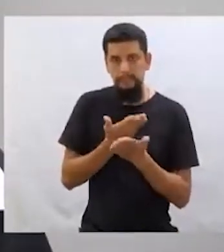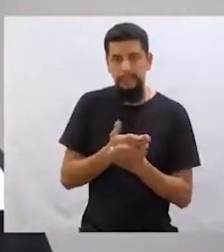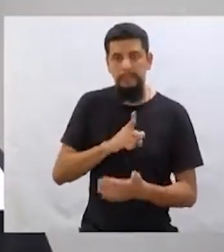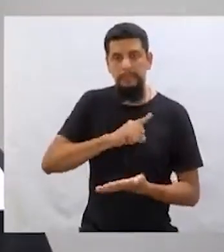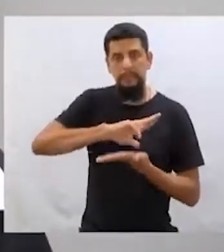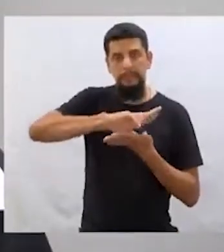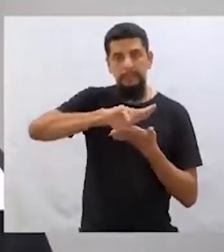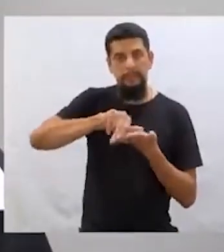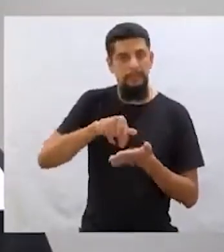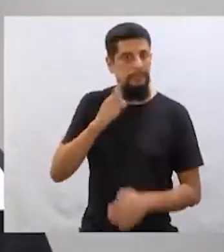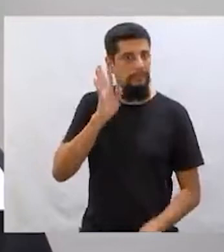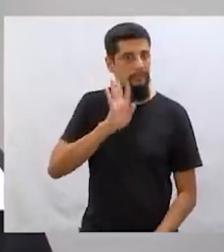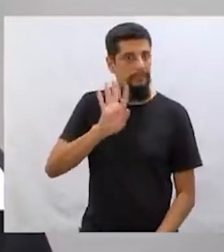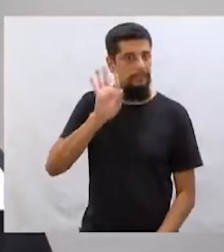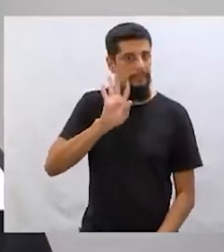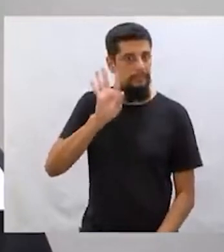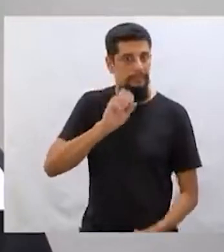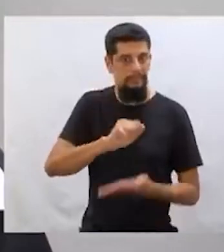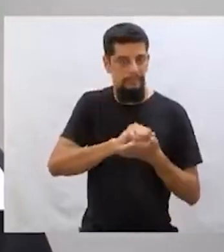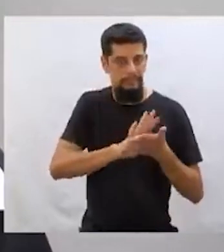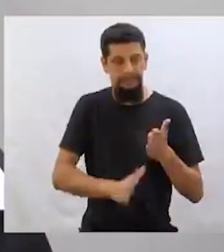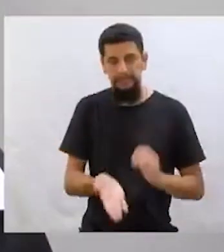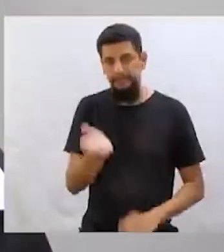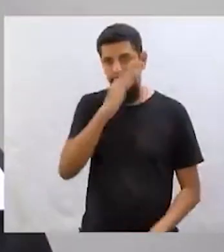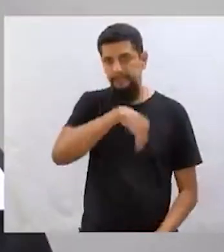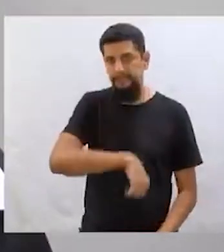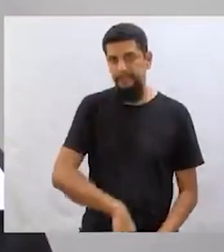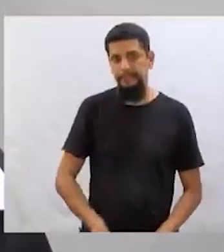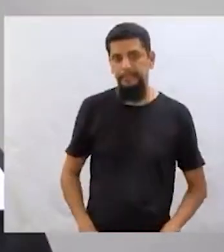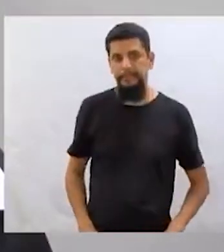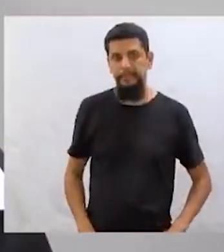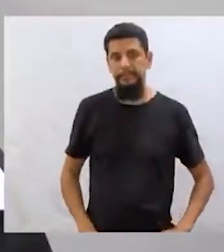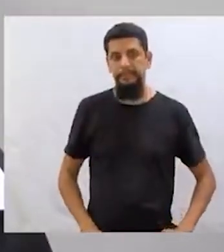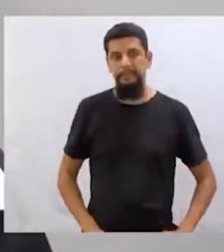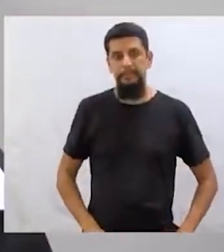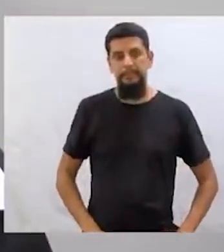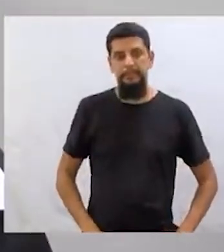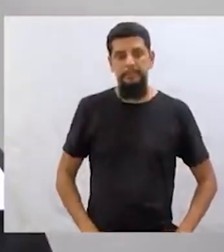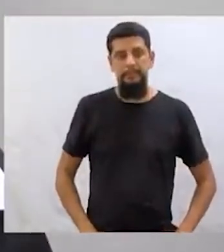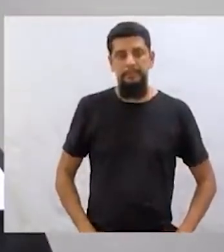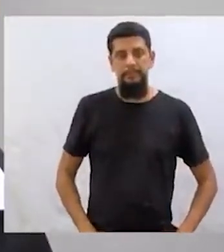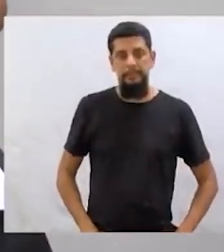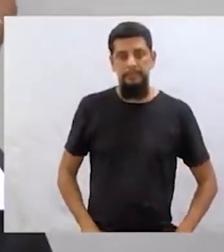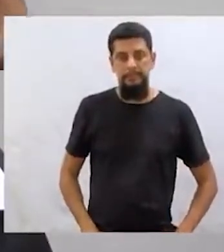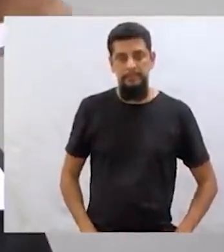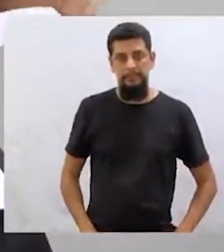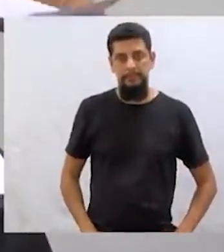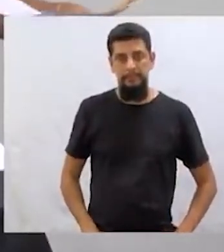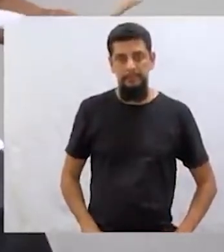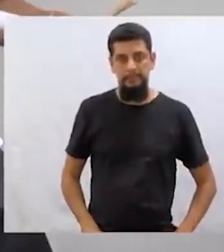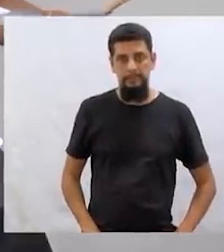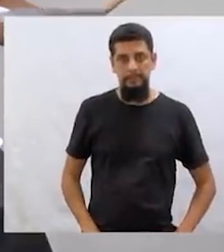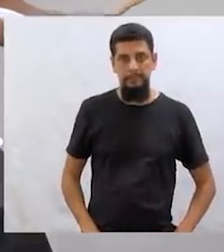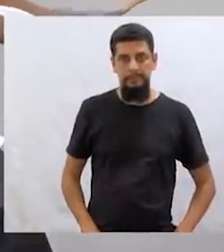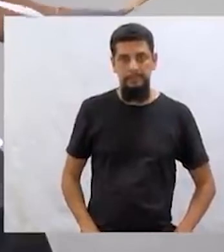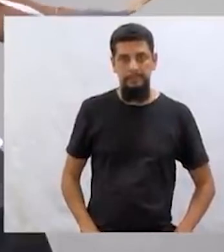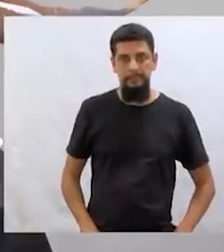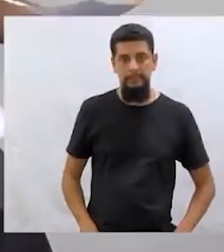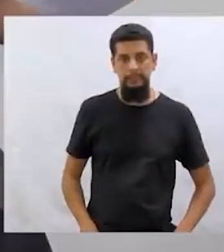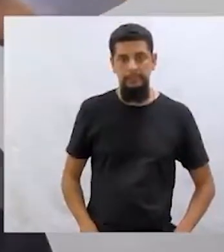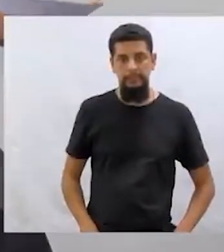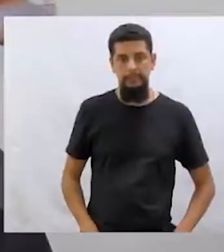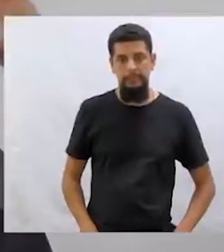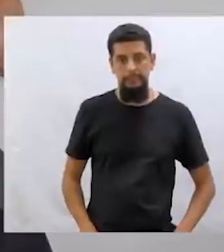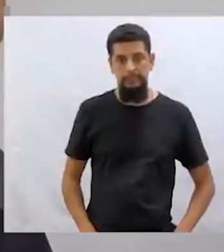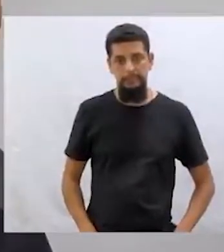porque nós temos umas atividades bem, bem legais para fazer. Vamos lá? Vamos guardar aqui os palitinhos, né? Por aqui, por aqui embaixo.